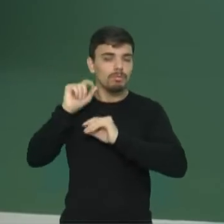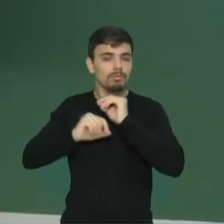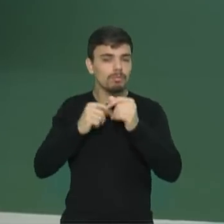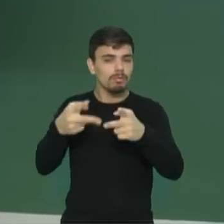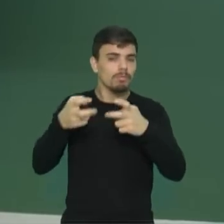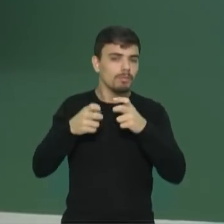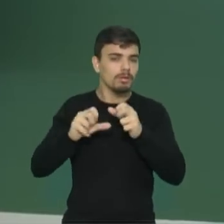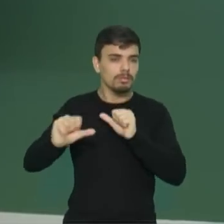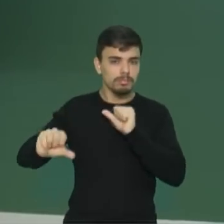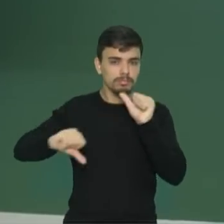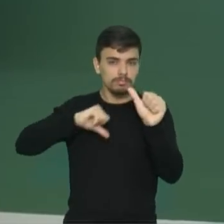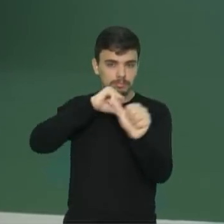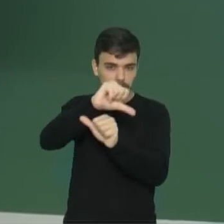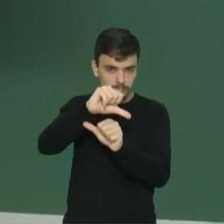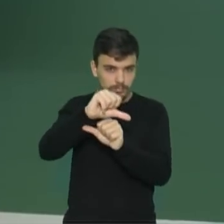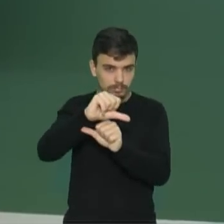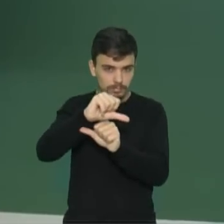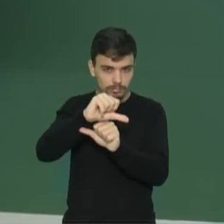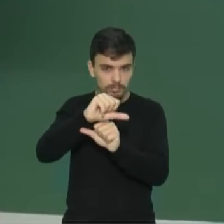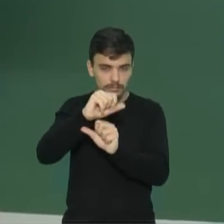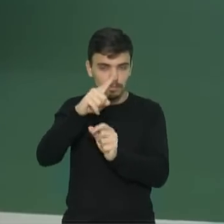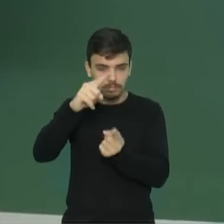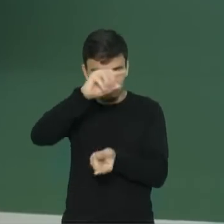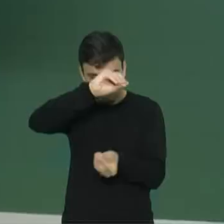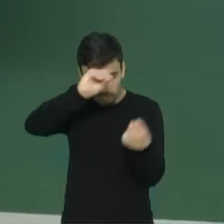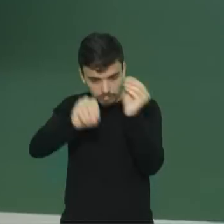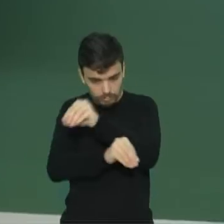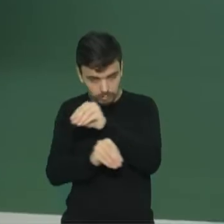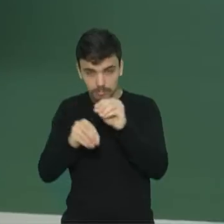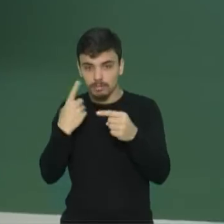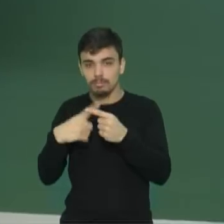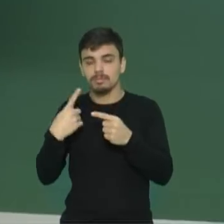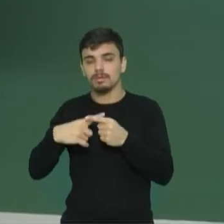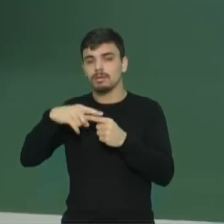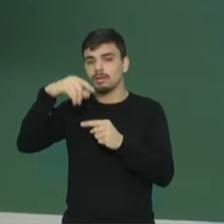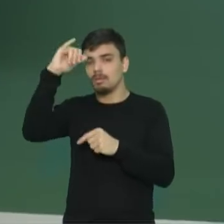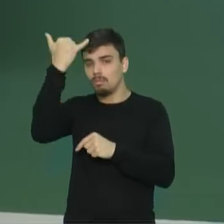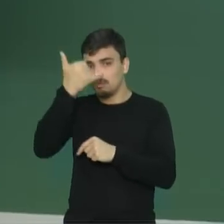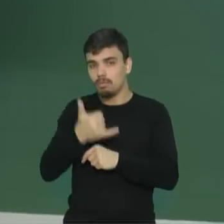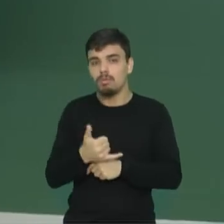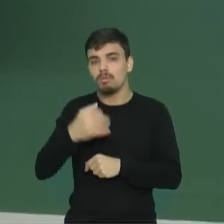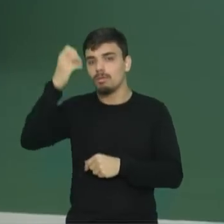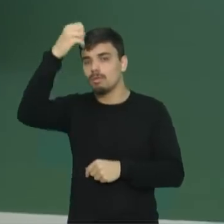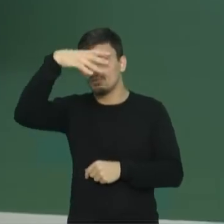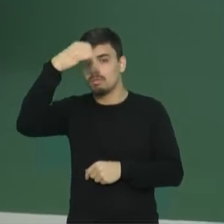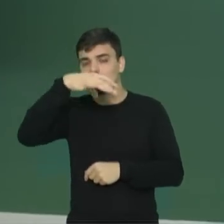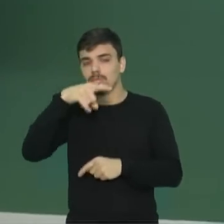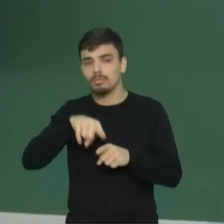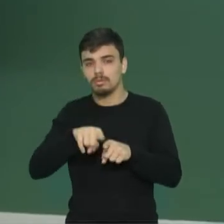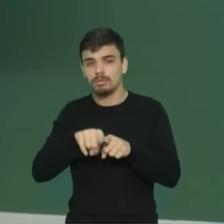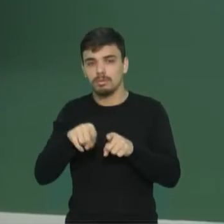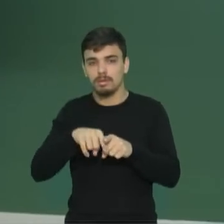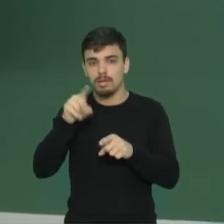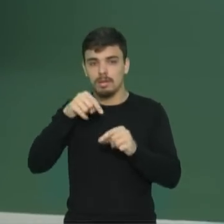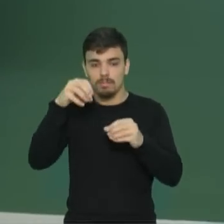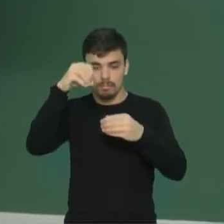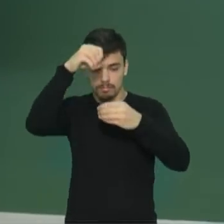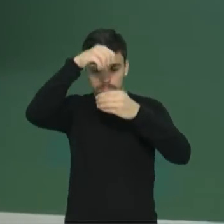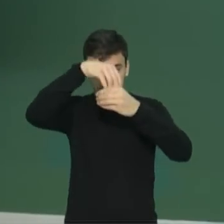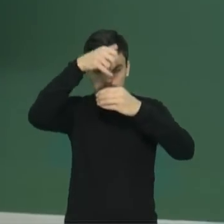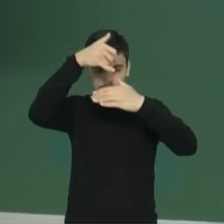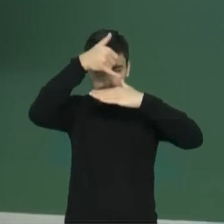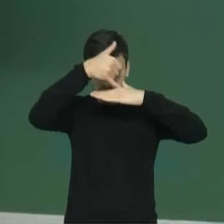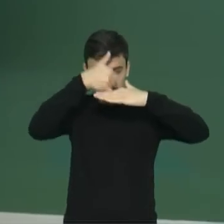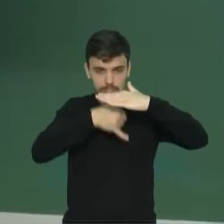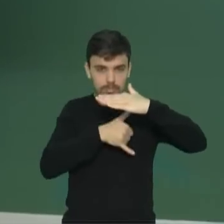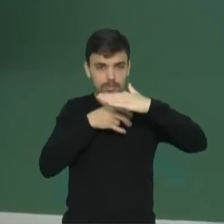Que tudo vira de ponta cabeça. Porque os raios de luz que vêm de cima e passam pelo furo, eles